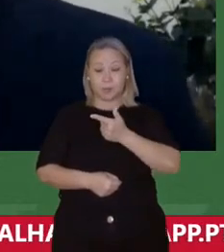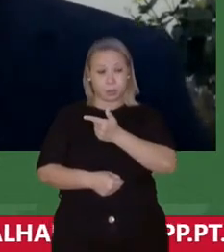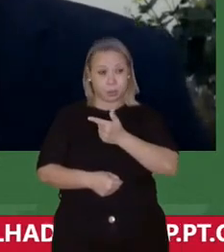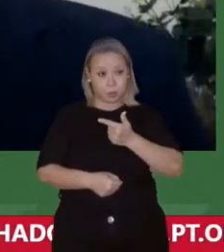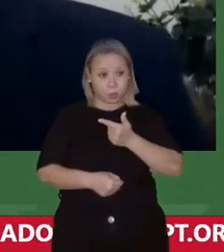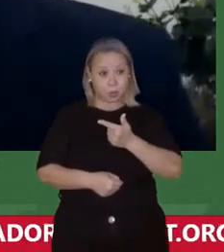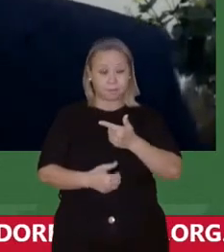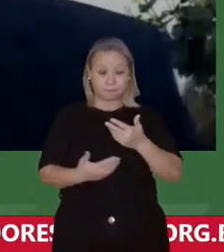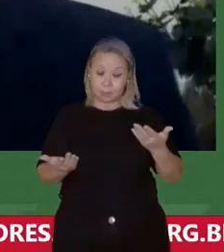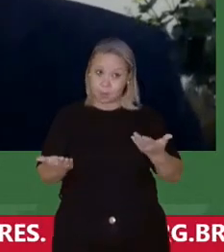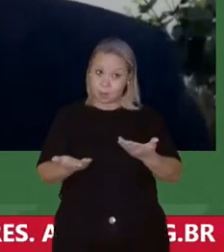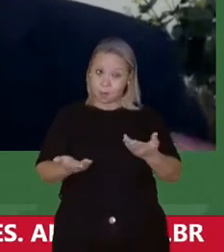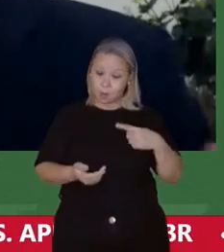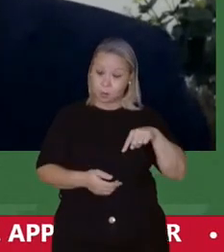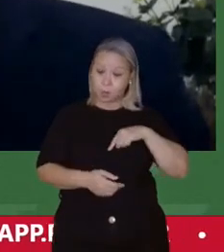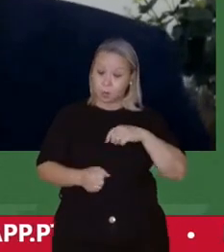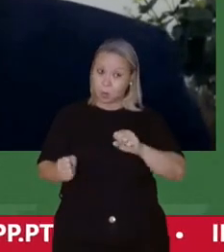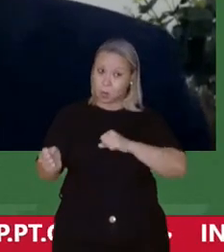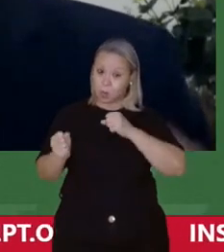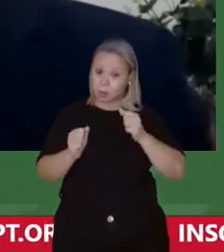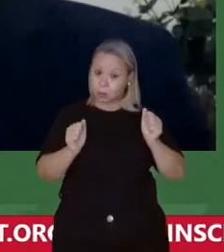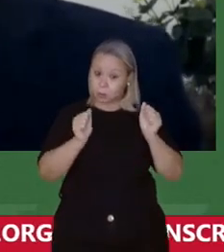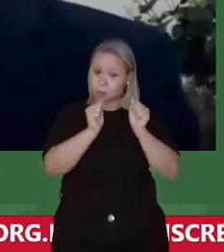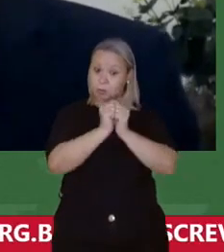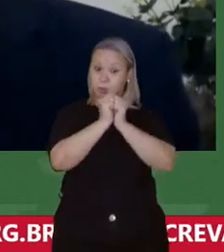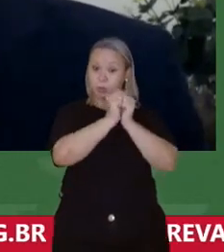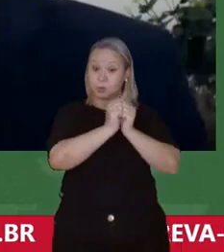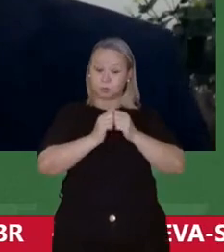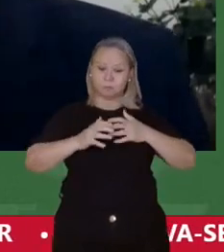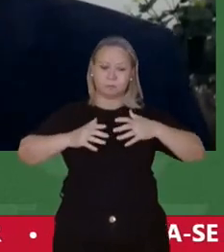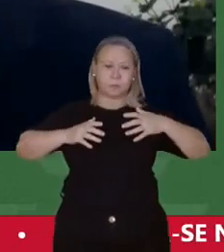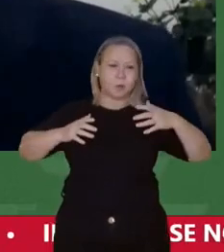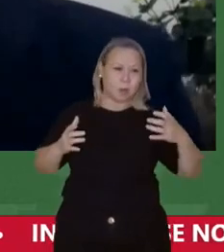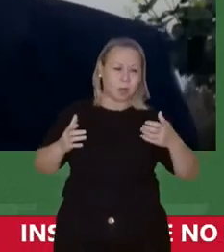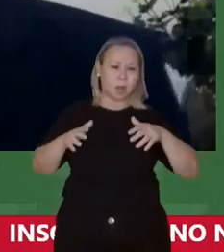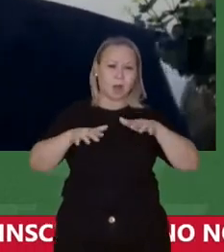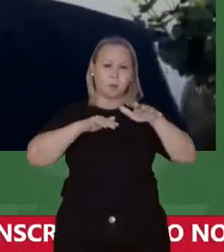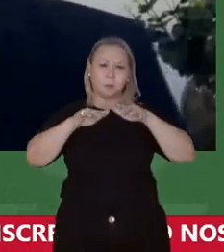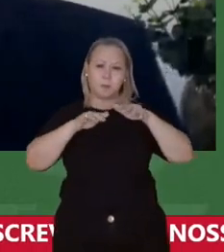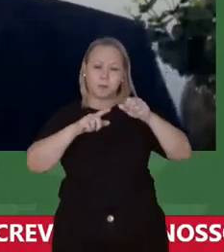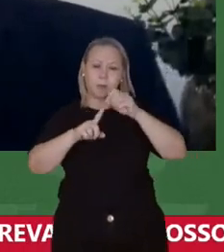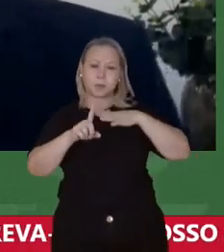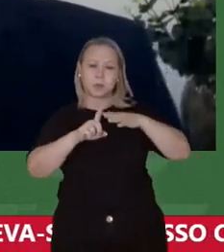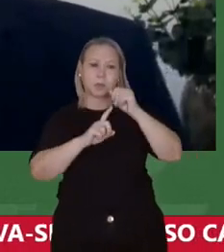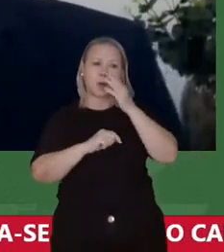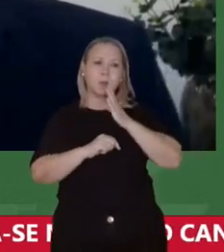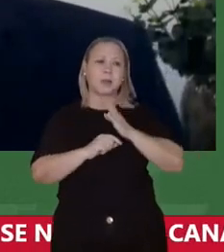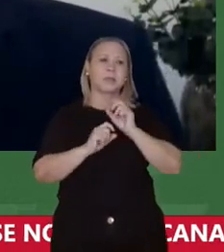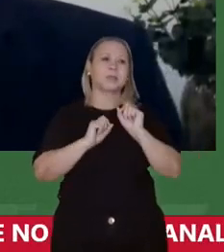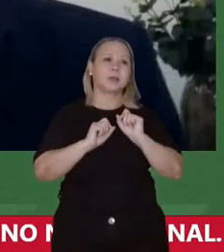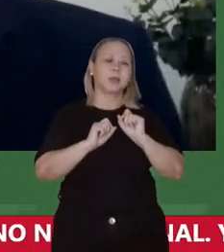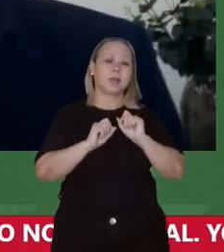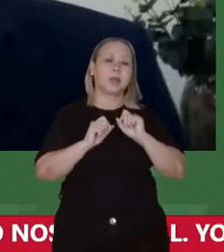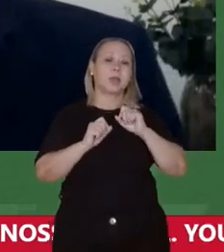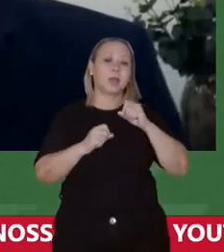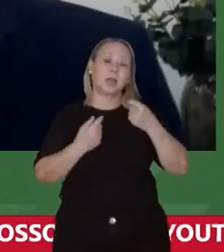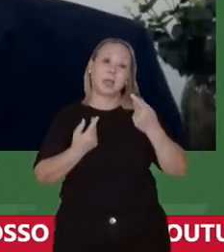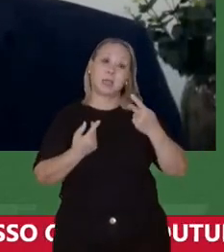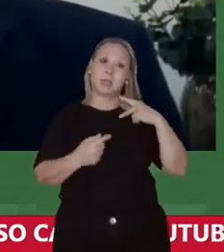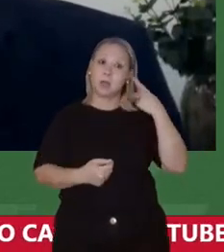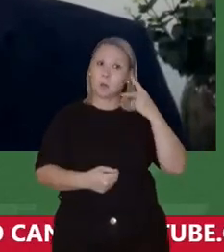2022 nós possamos juntos fazer um amplo movimento na sociedade brasileira, e que o